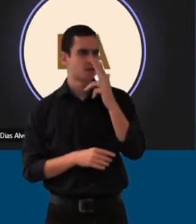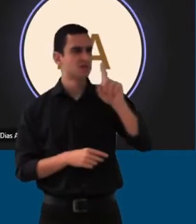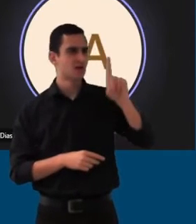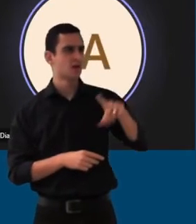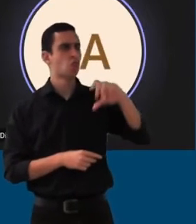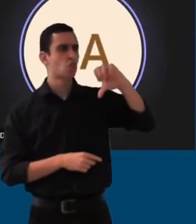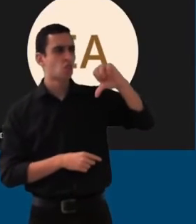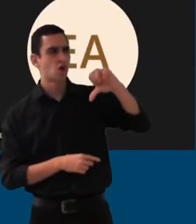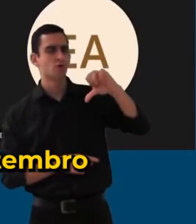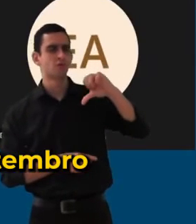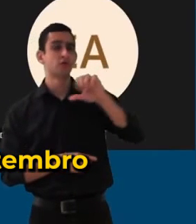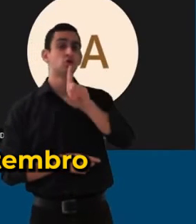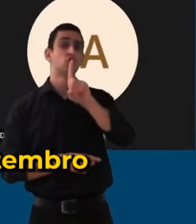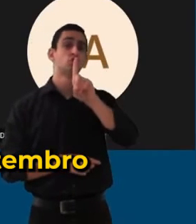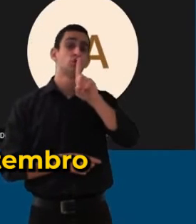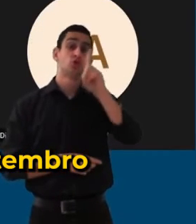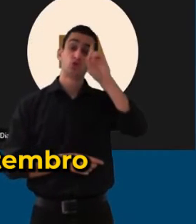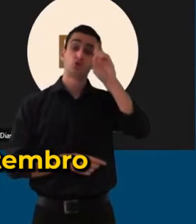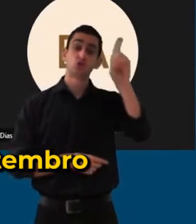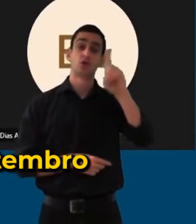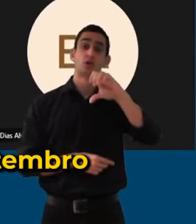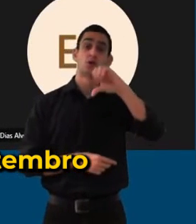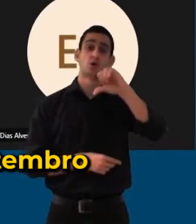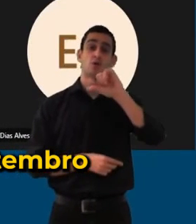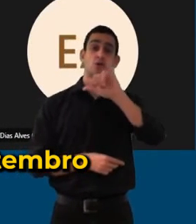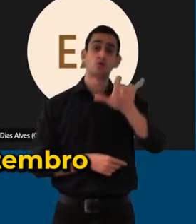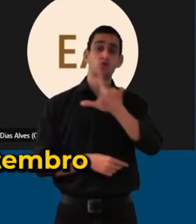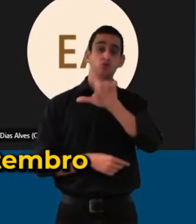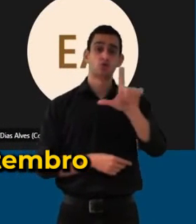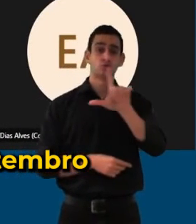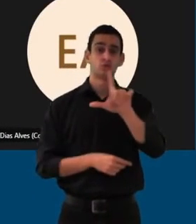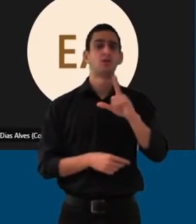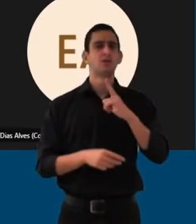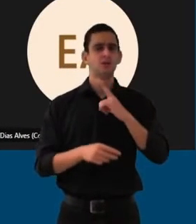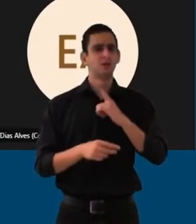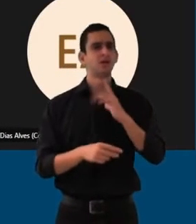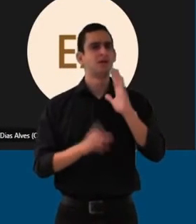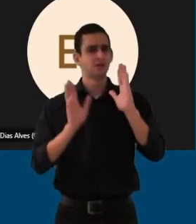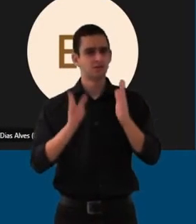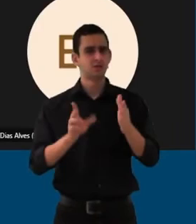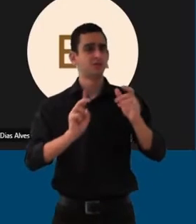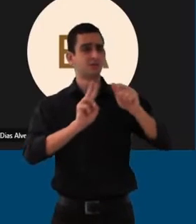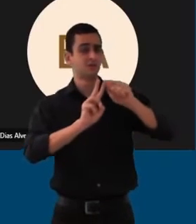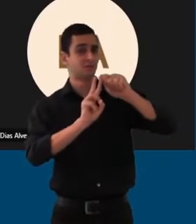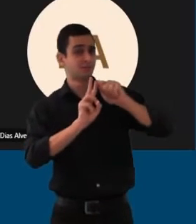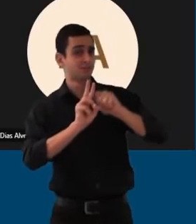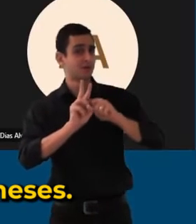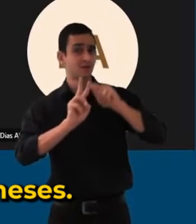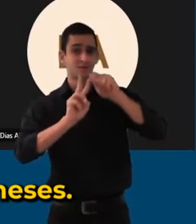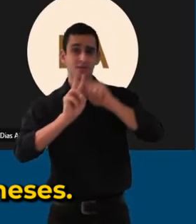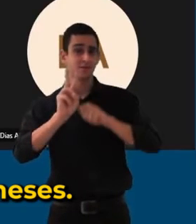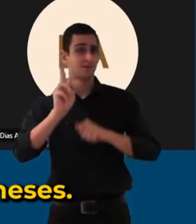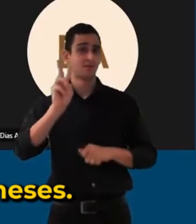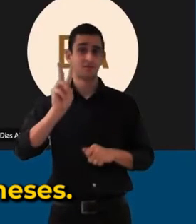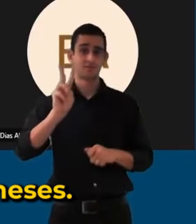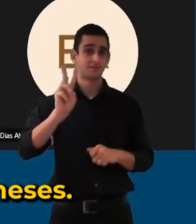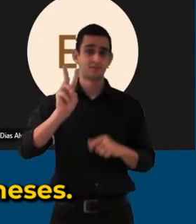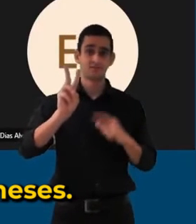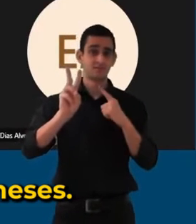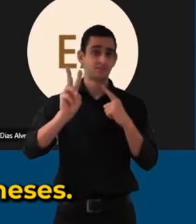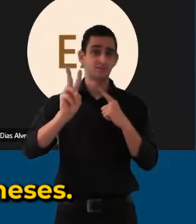Elaine? Mas a gente está em setembro, doutor. De julho para setembro já vão... Eu sou do direito.